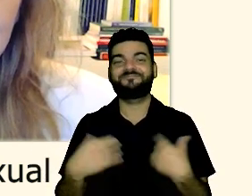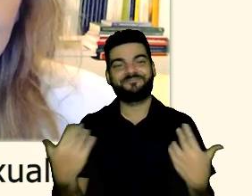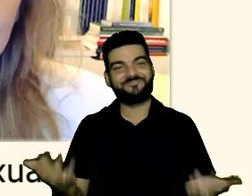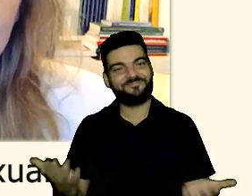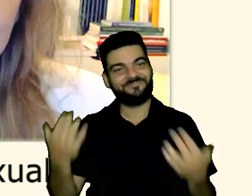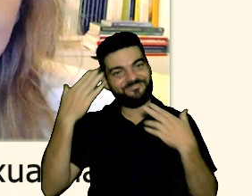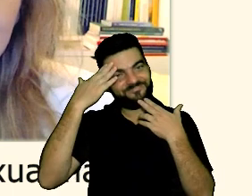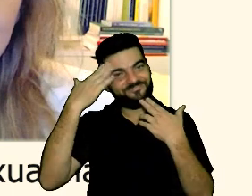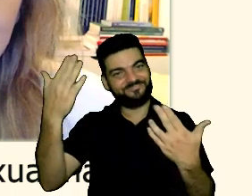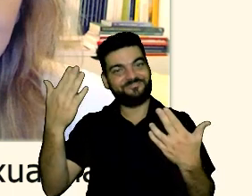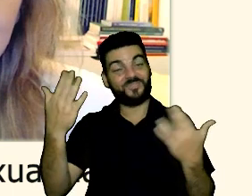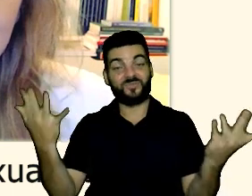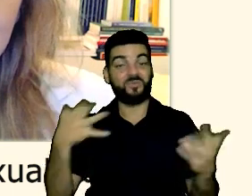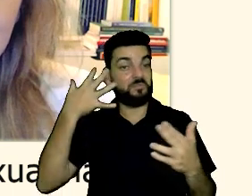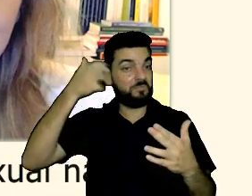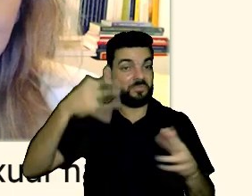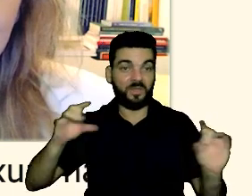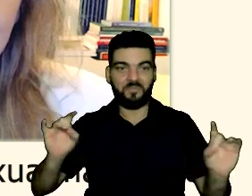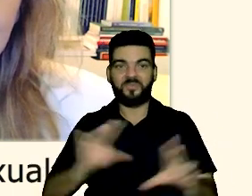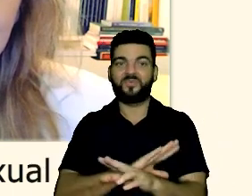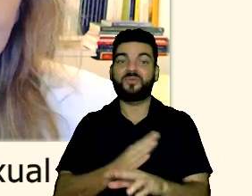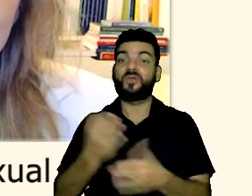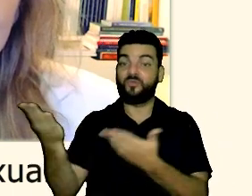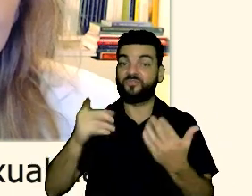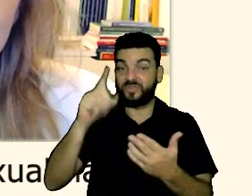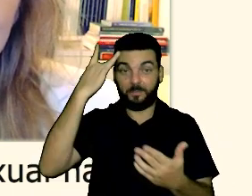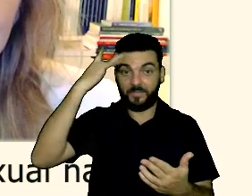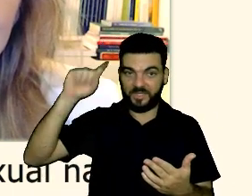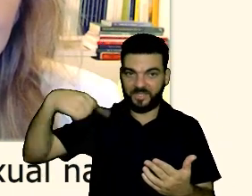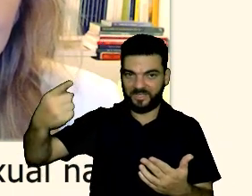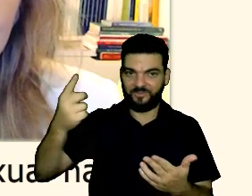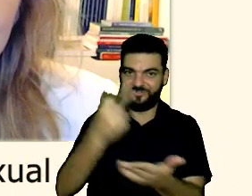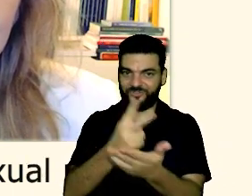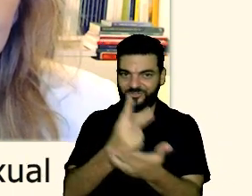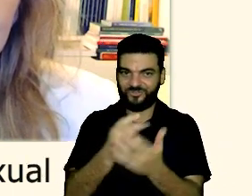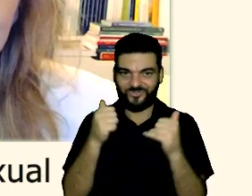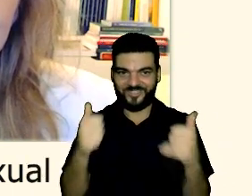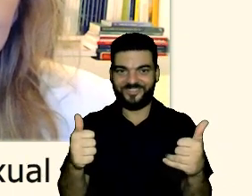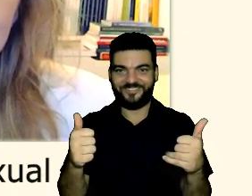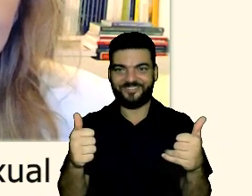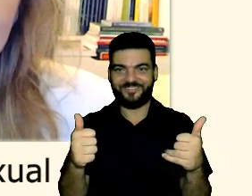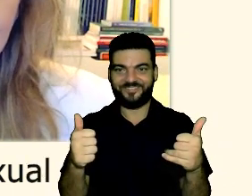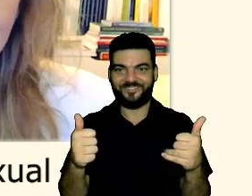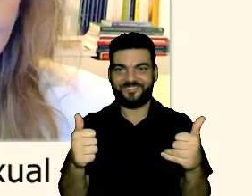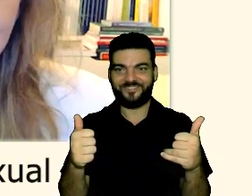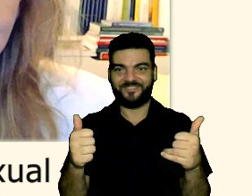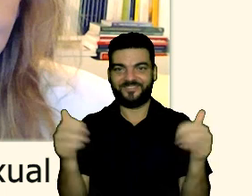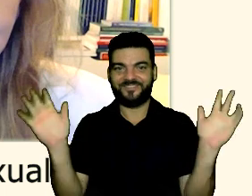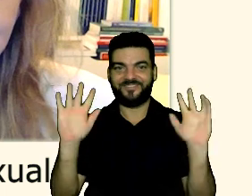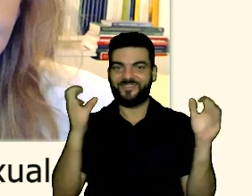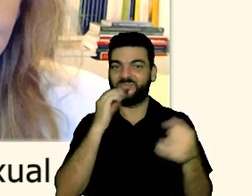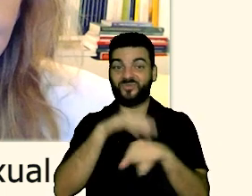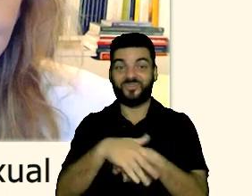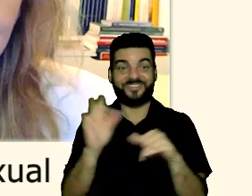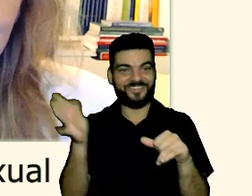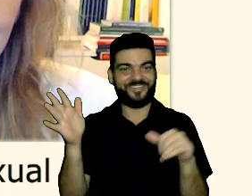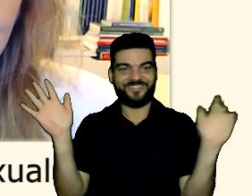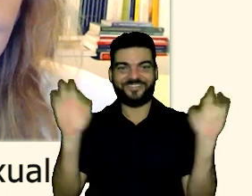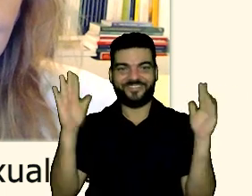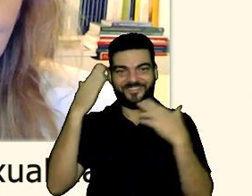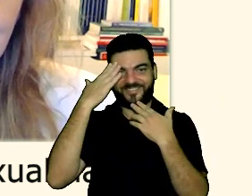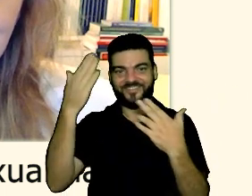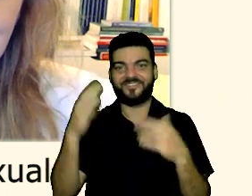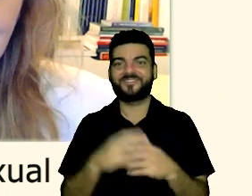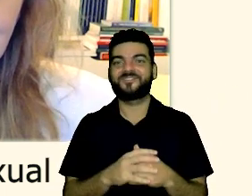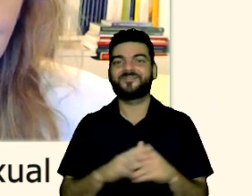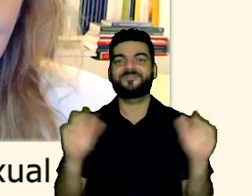da nossa comissão de prevenção e enfrentamento aqui no âmbito do TRF. Então, com isso, eu encerro o evento de hoje e